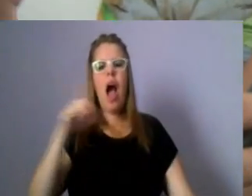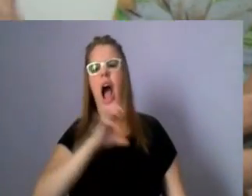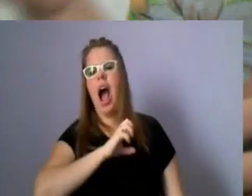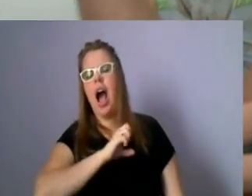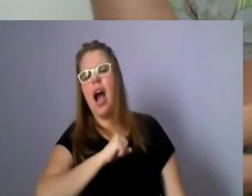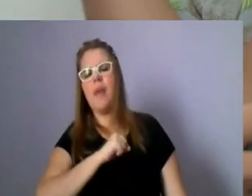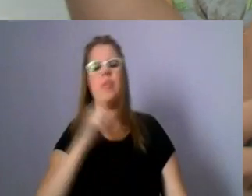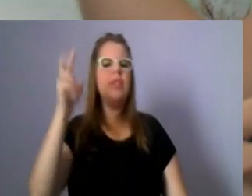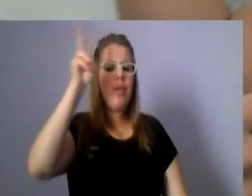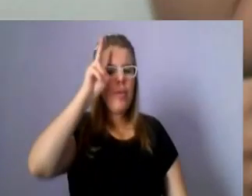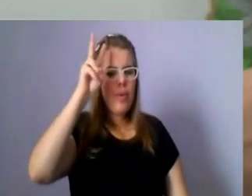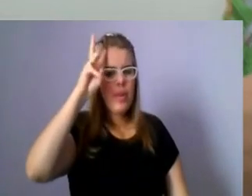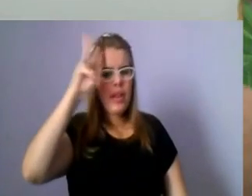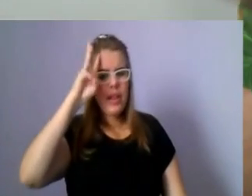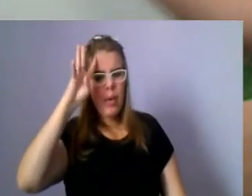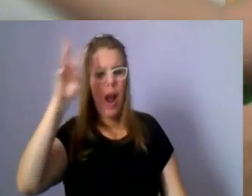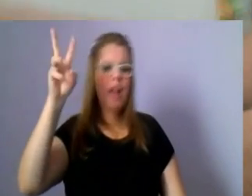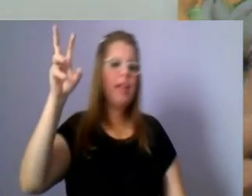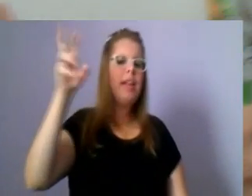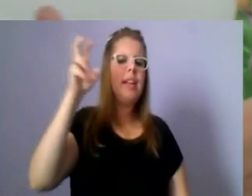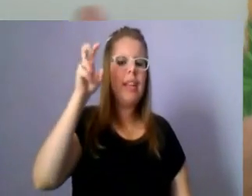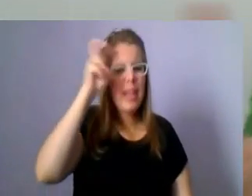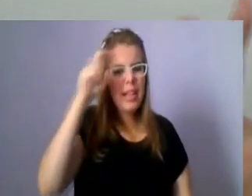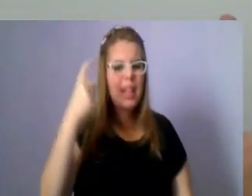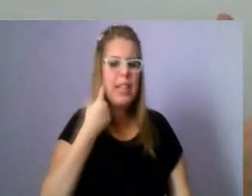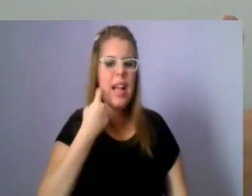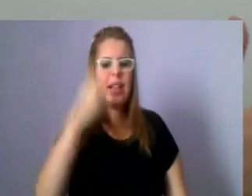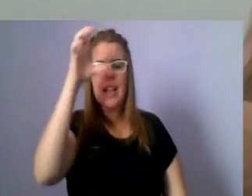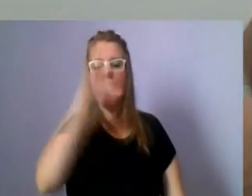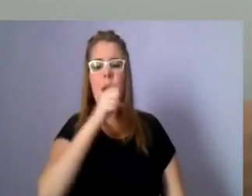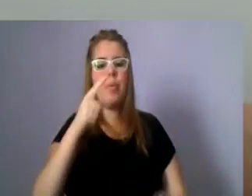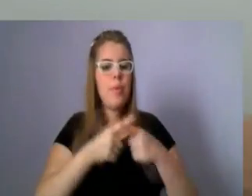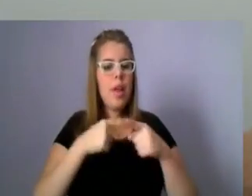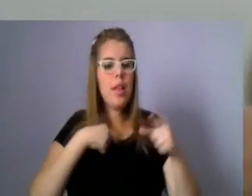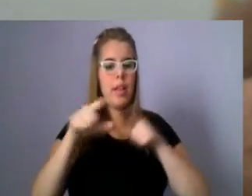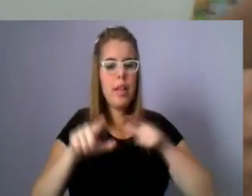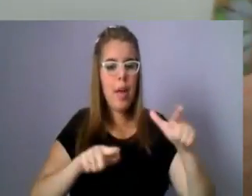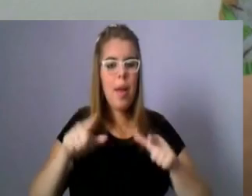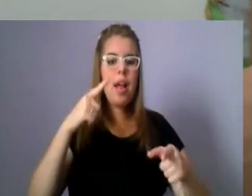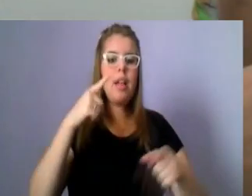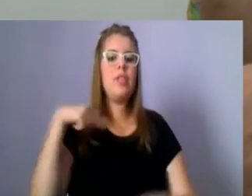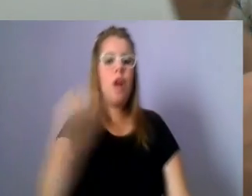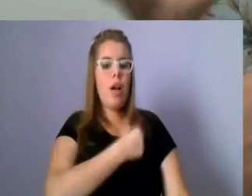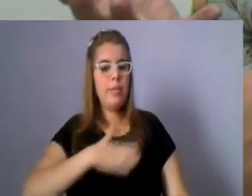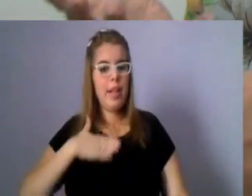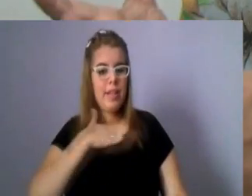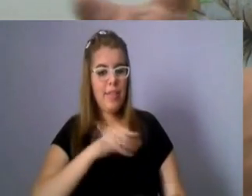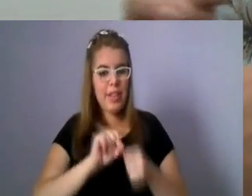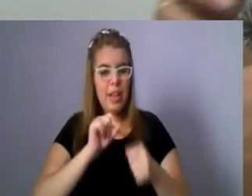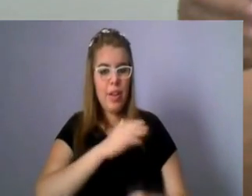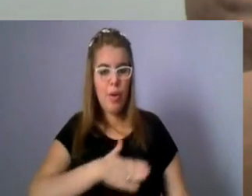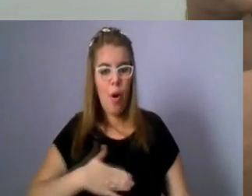segunda-feira, adoro terça-feira, quarta, quinta, sexta e o sábado também que eu trabalho. Por quê? Além do prazer da gente poder fazer o que